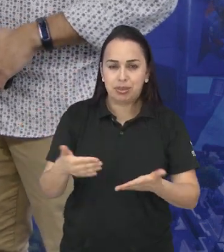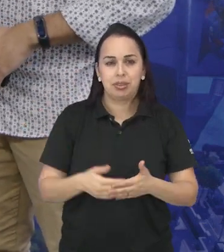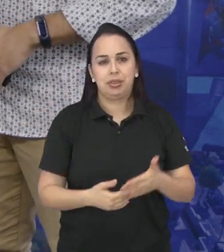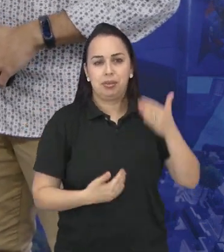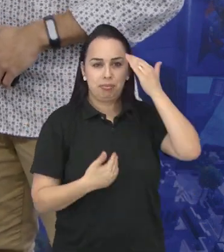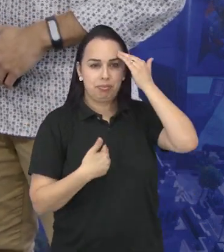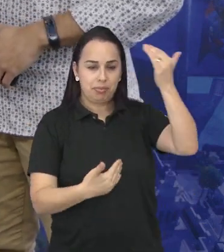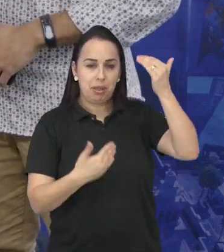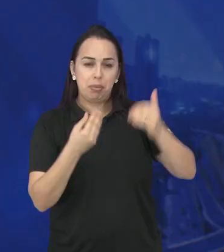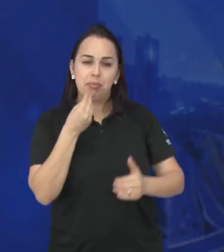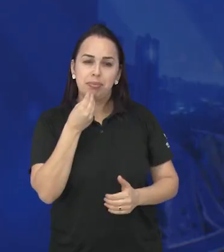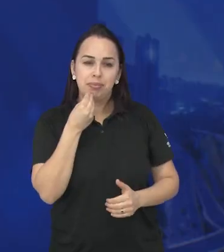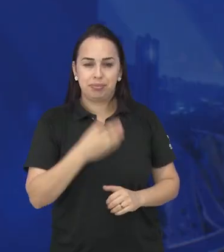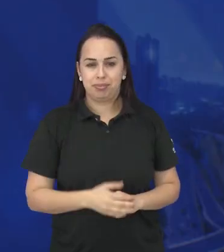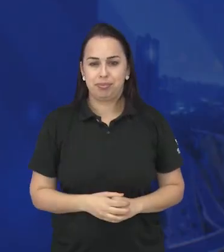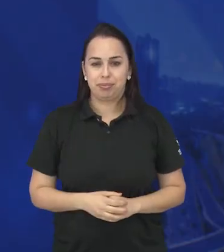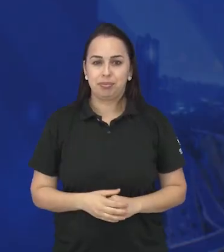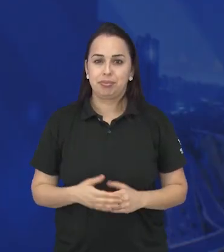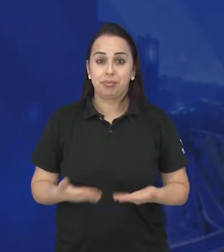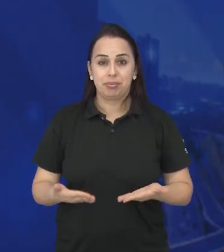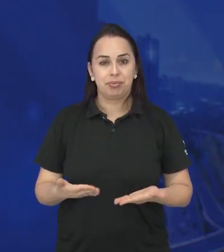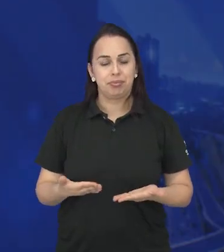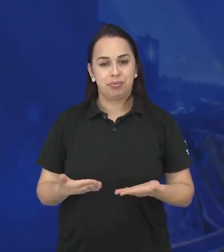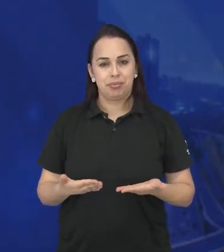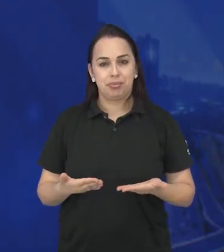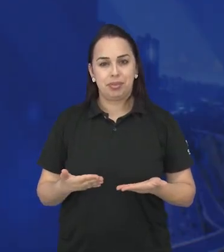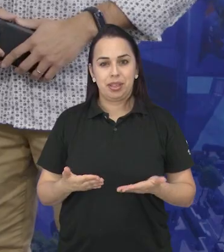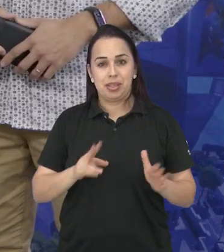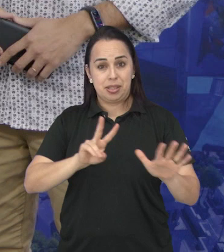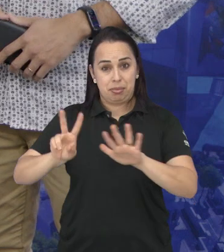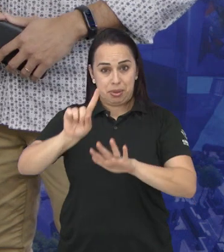sua participação. Eu que agradeço a oportunidade.